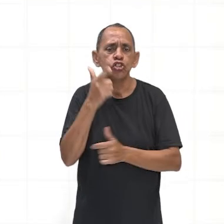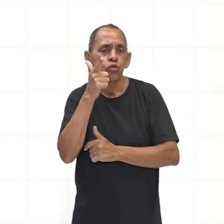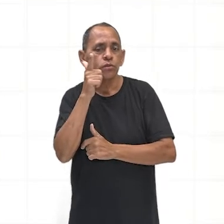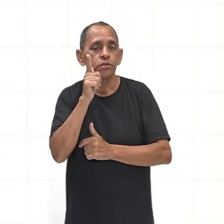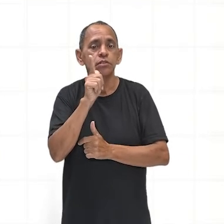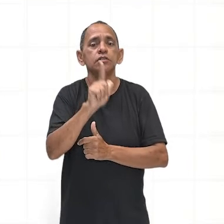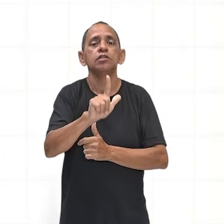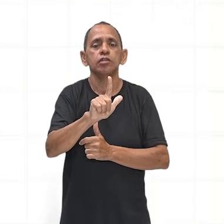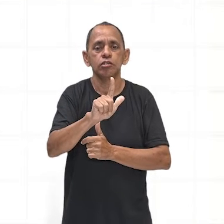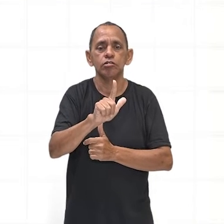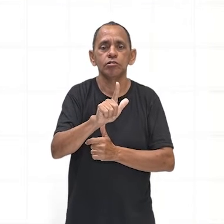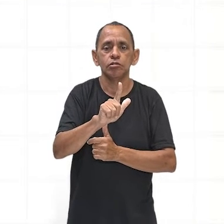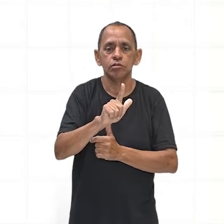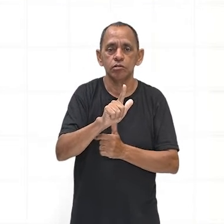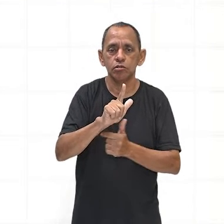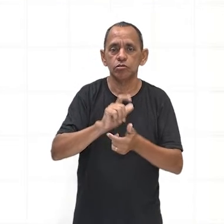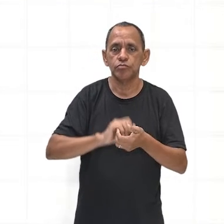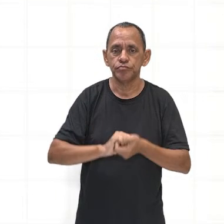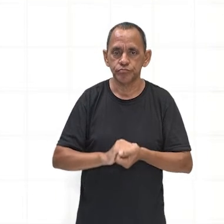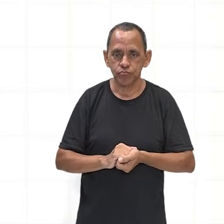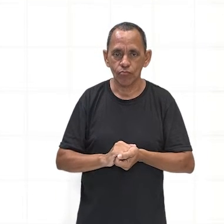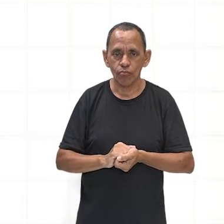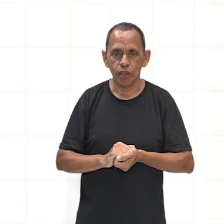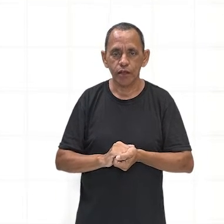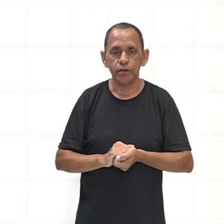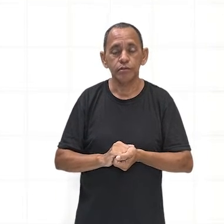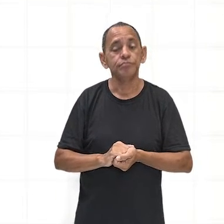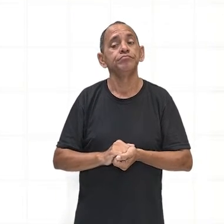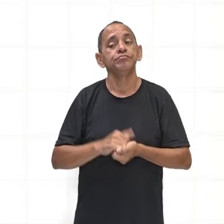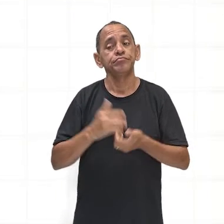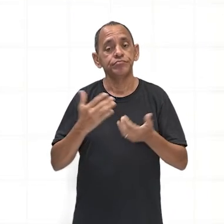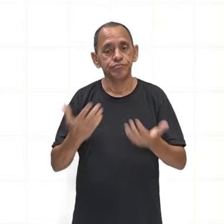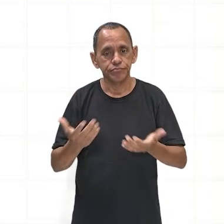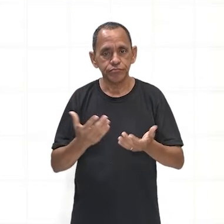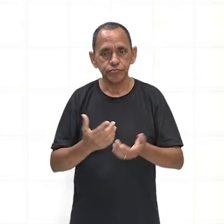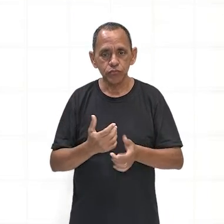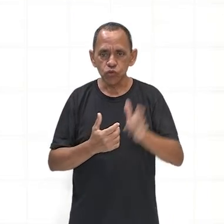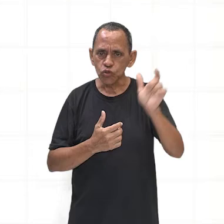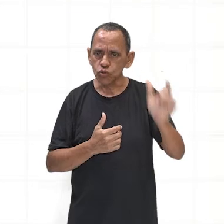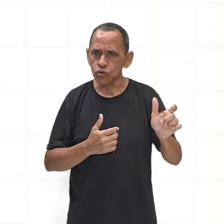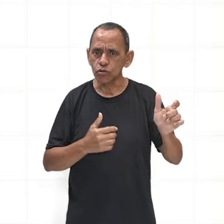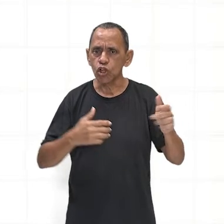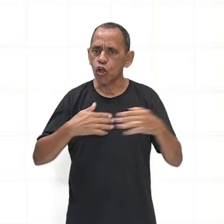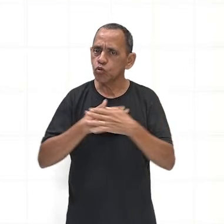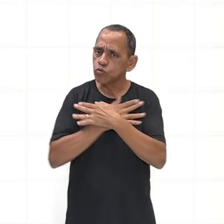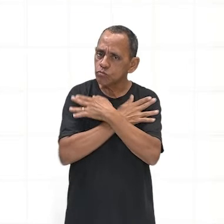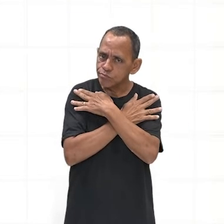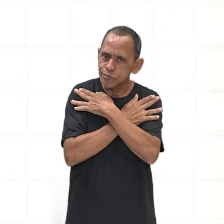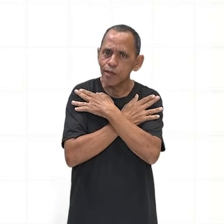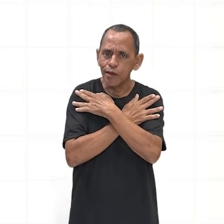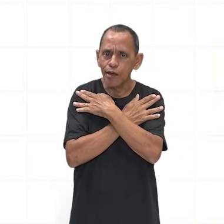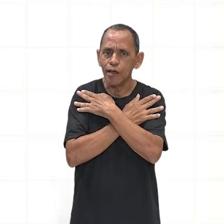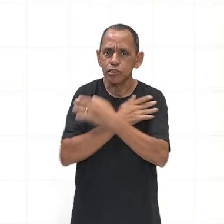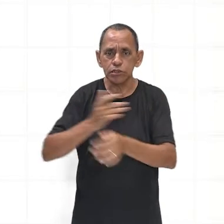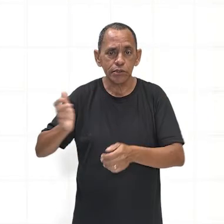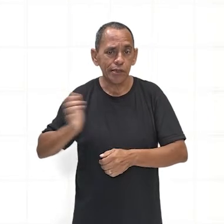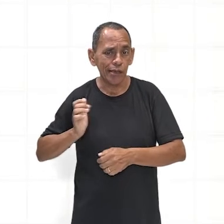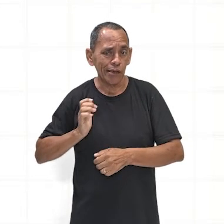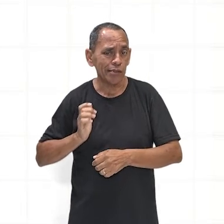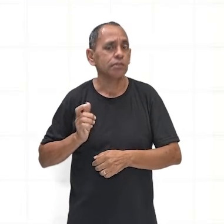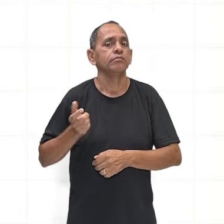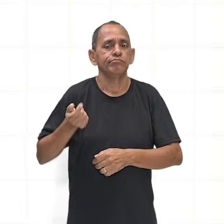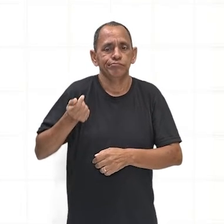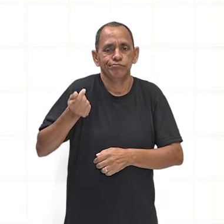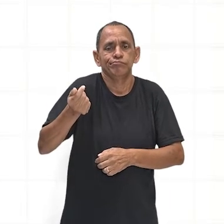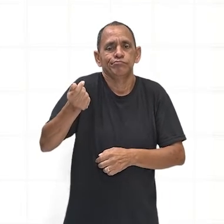essas cidades. Isso fez com que os astecas se enriquecessem cada vez mais. Por formarem cidades mais